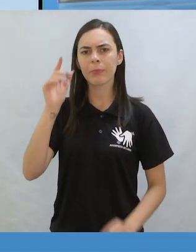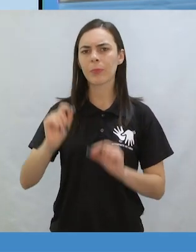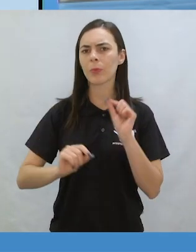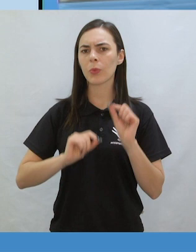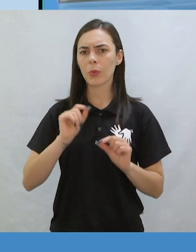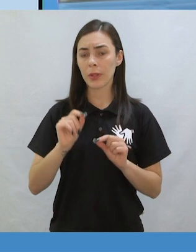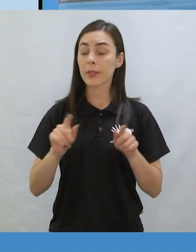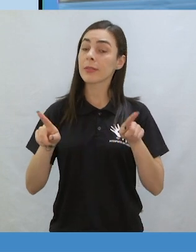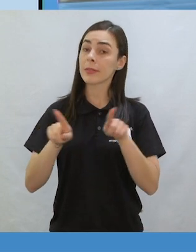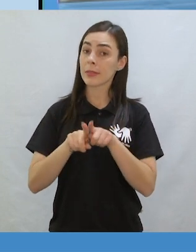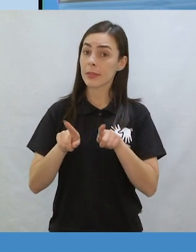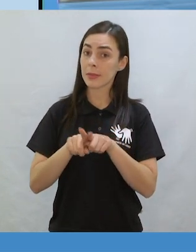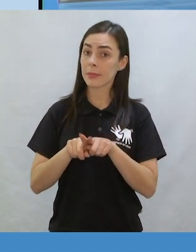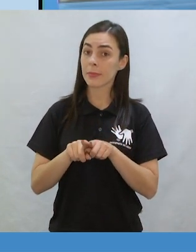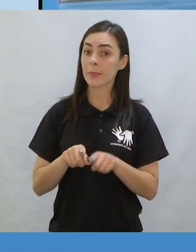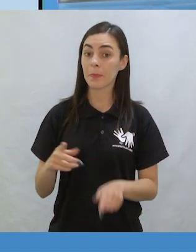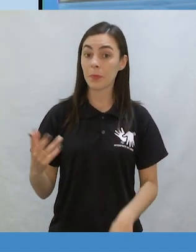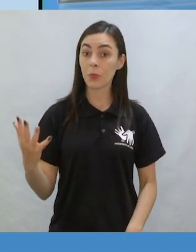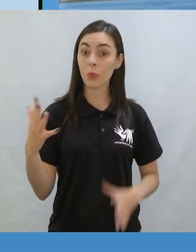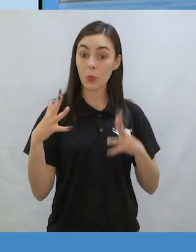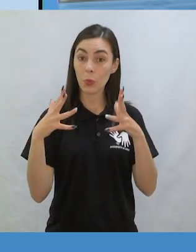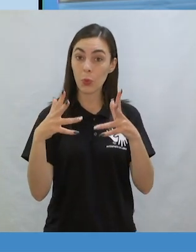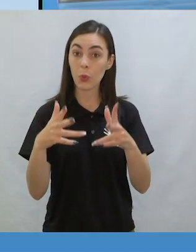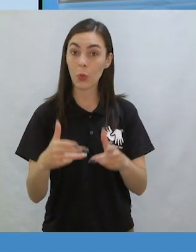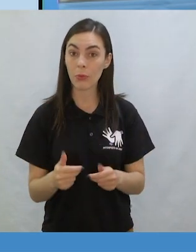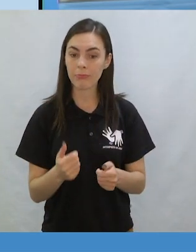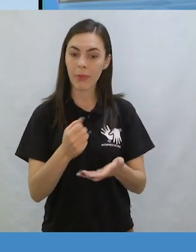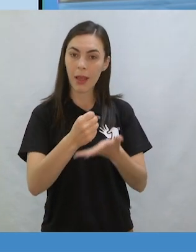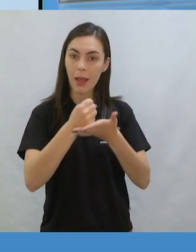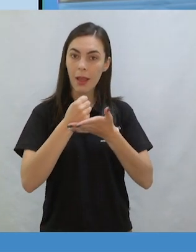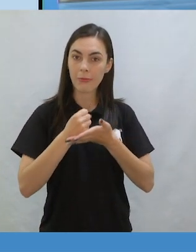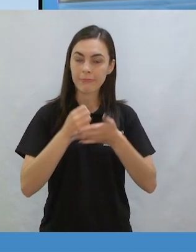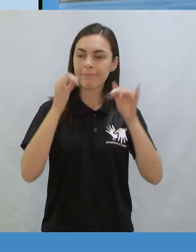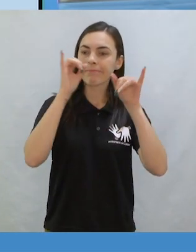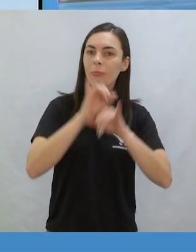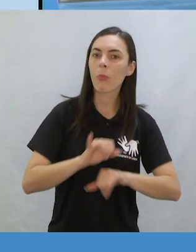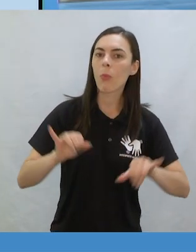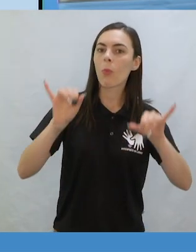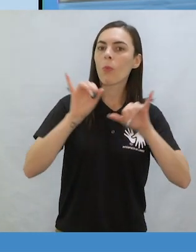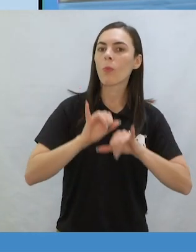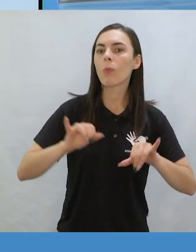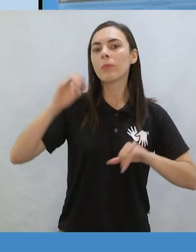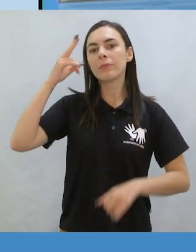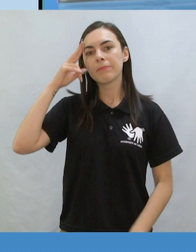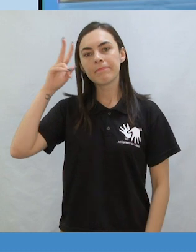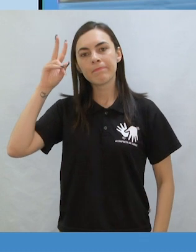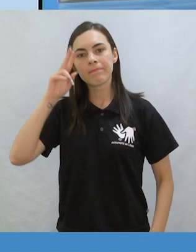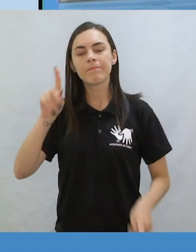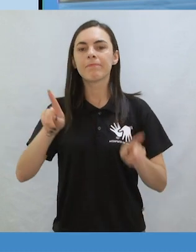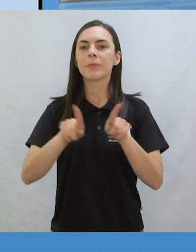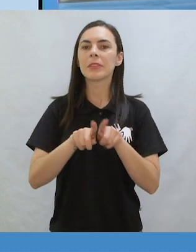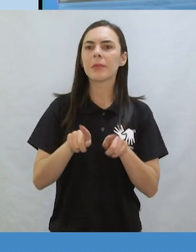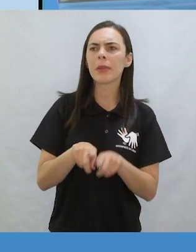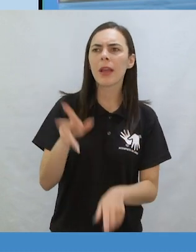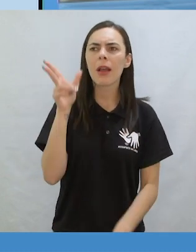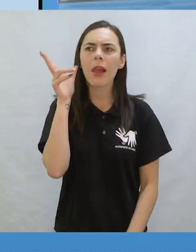saber, para também serem contadores e ouvidores